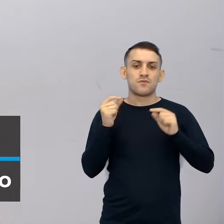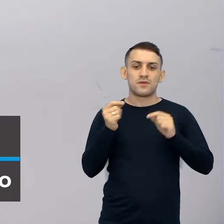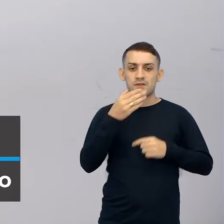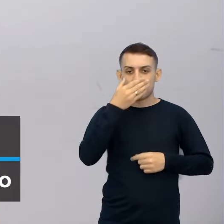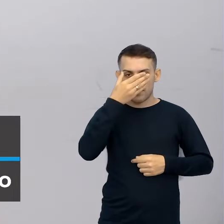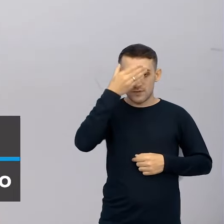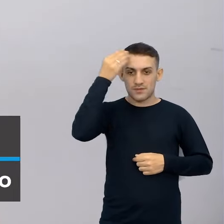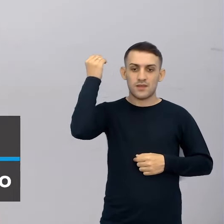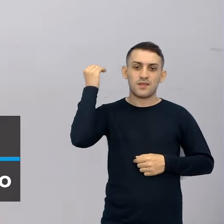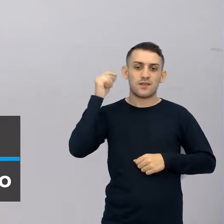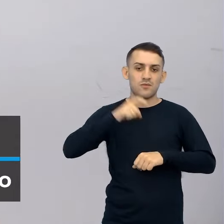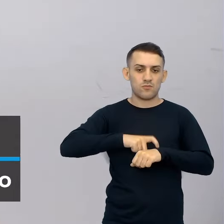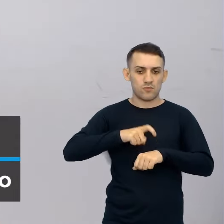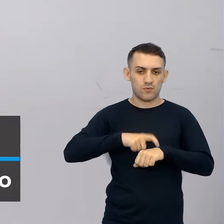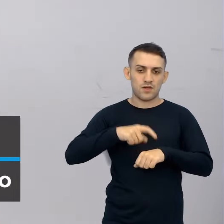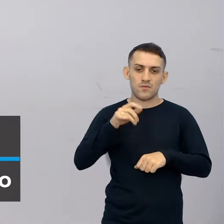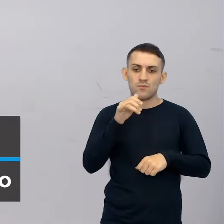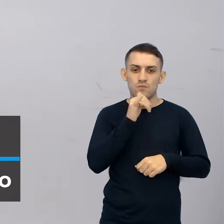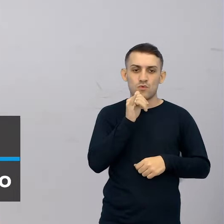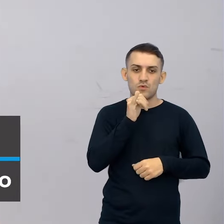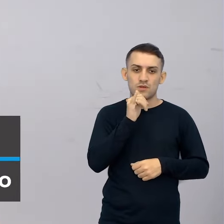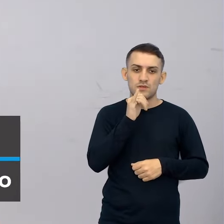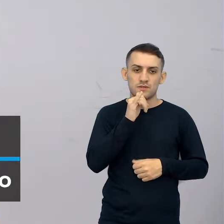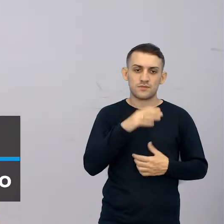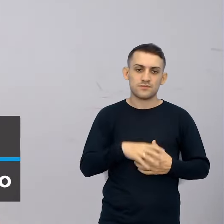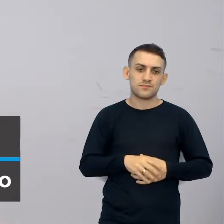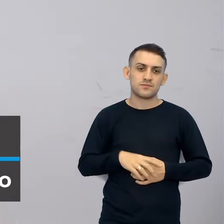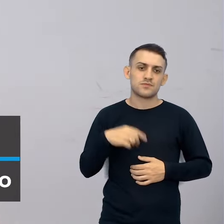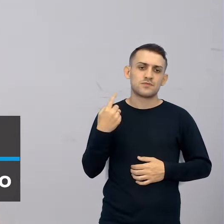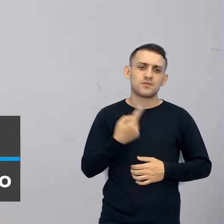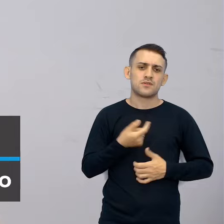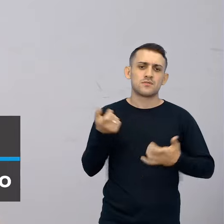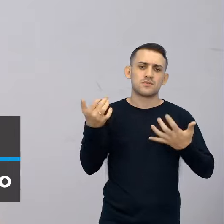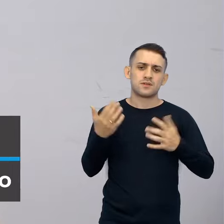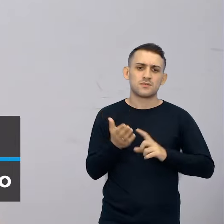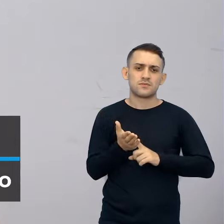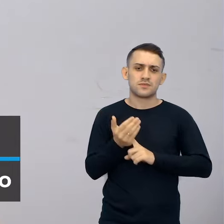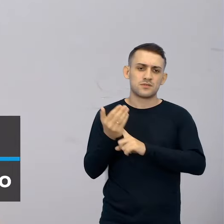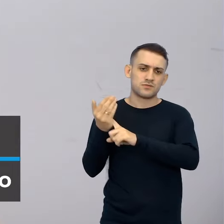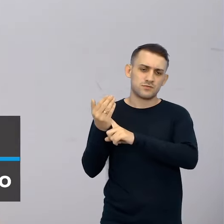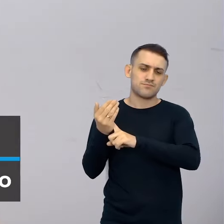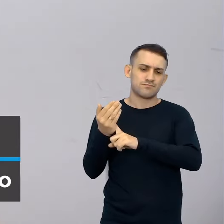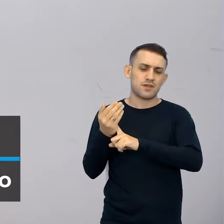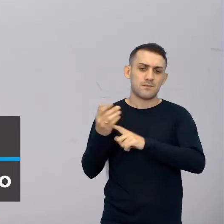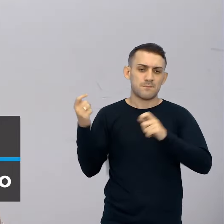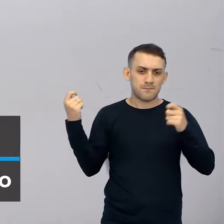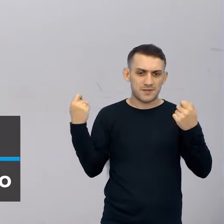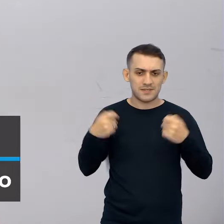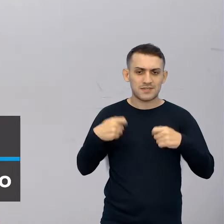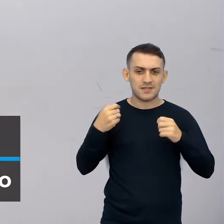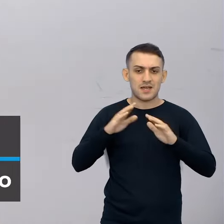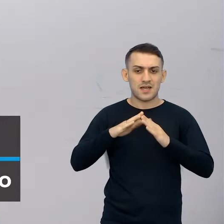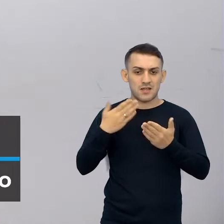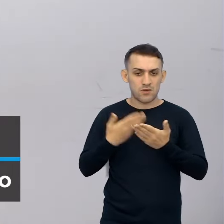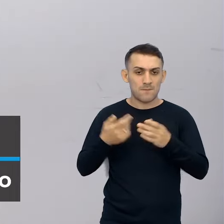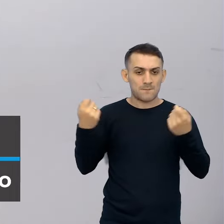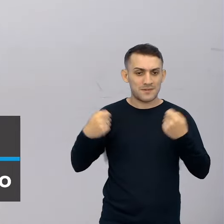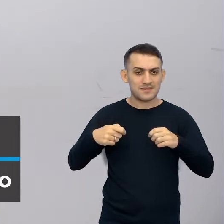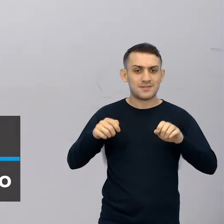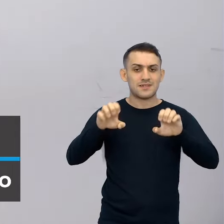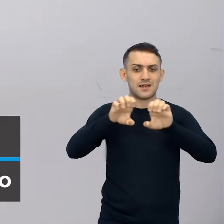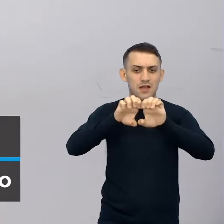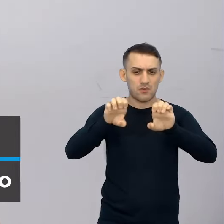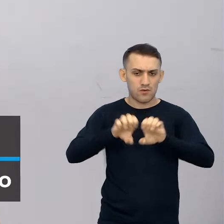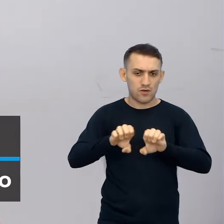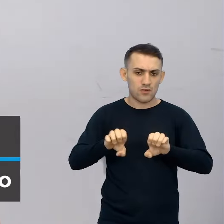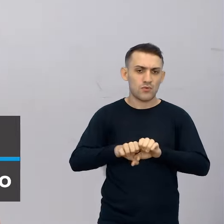fugir deste momento, dizendo assim, estamos falando de tecnologia, a escola precisa dessa estrutura e eu